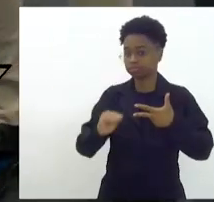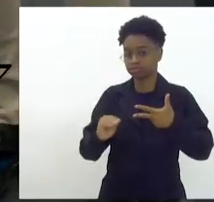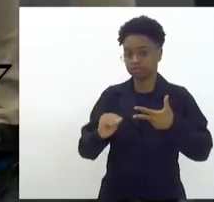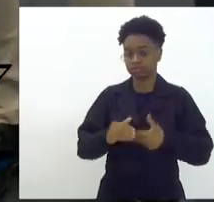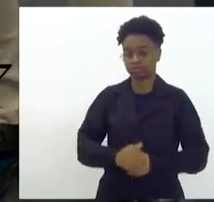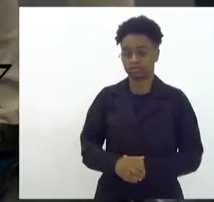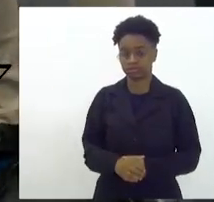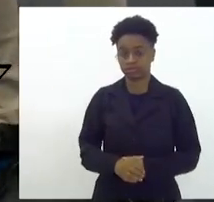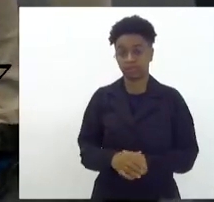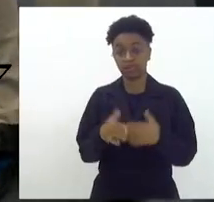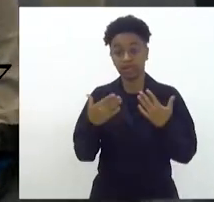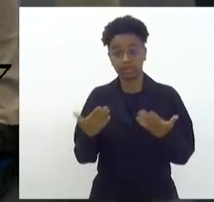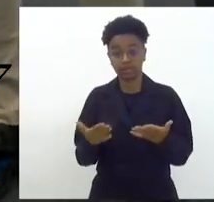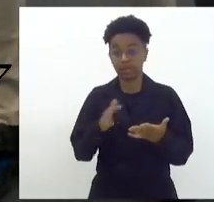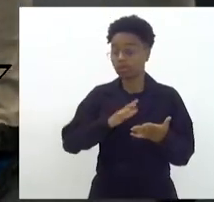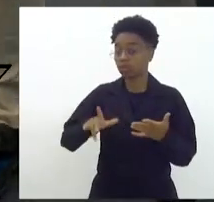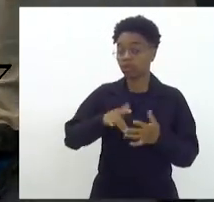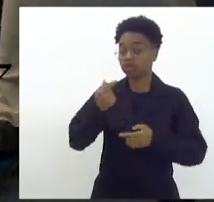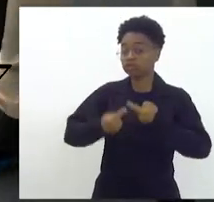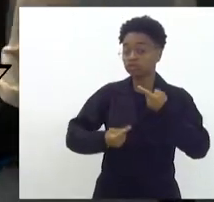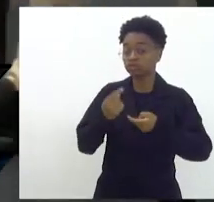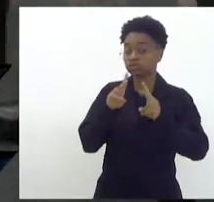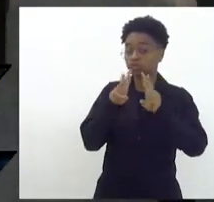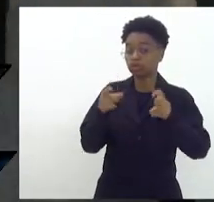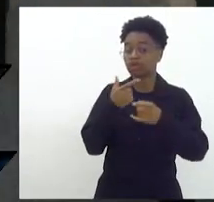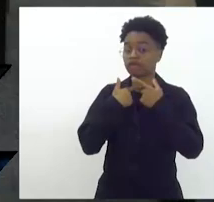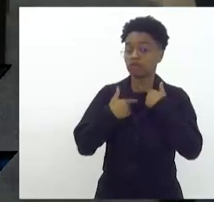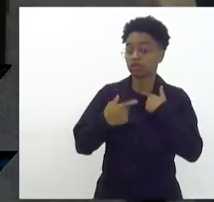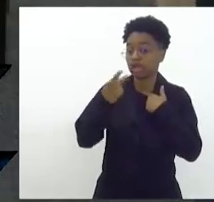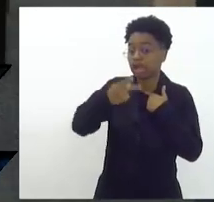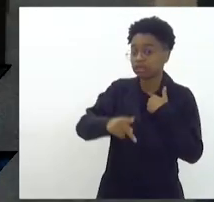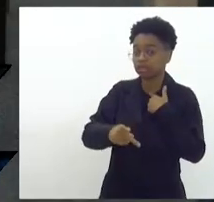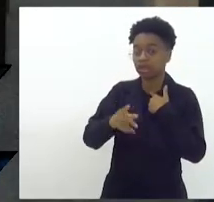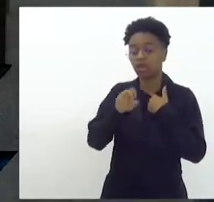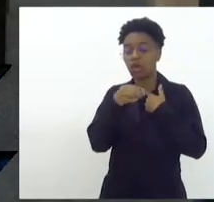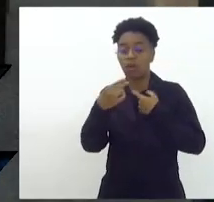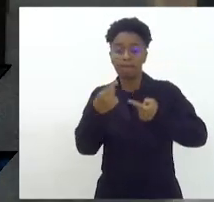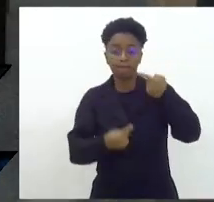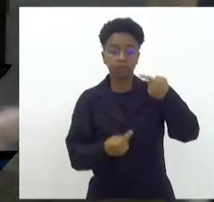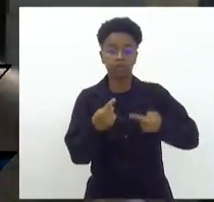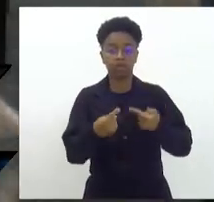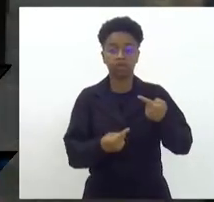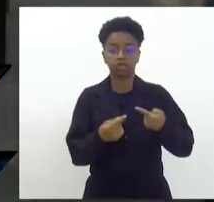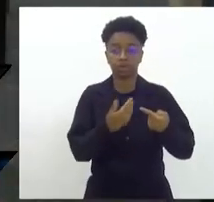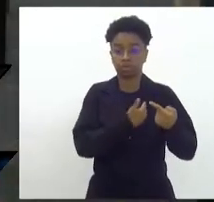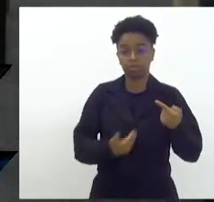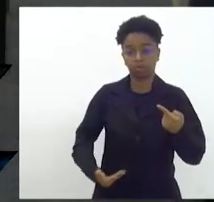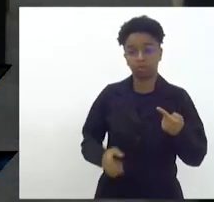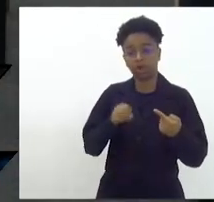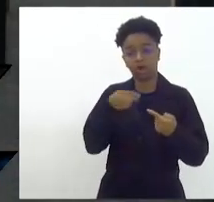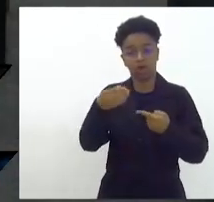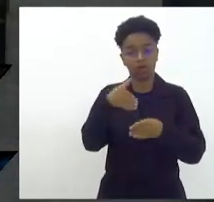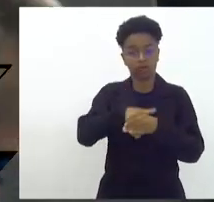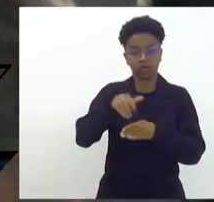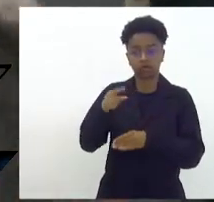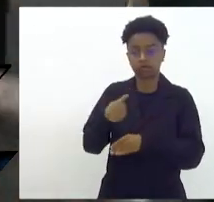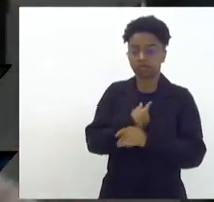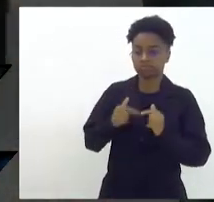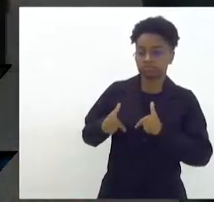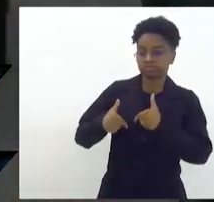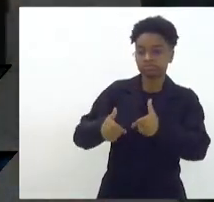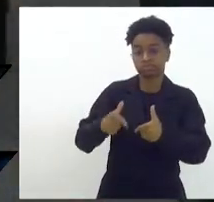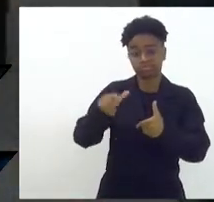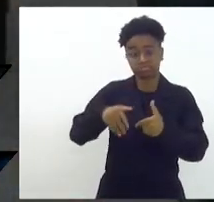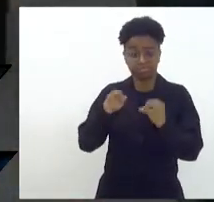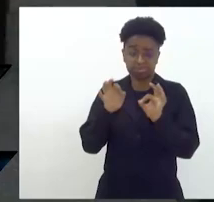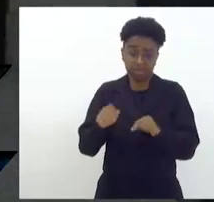Então não é uma discussão sobre a vontade do parlamentar ou sobre a política pública ou eleitoral que nós vamos ter que fazer e que